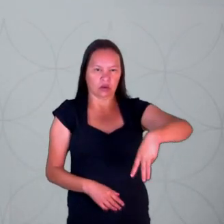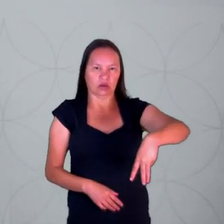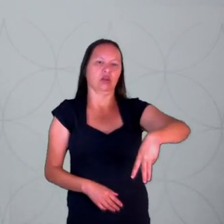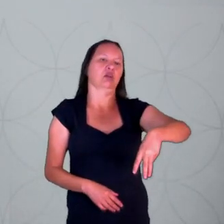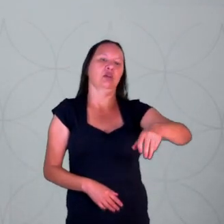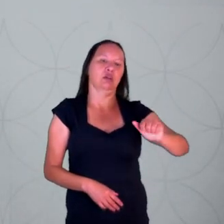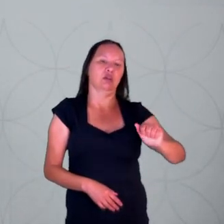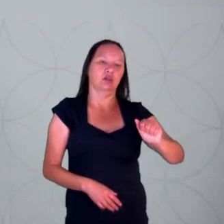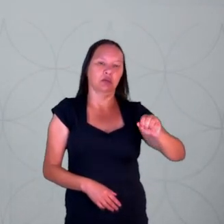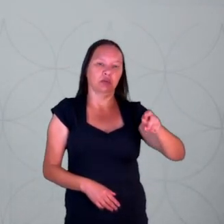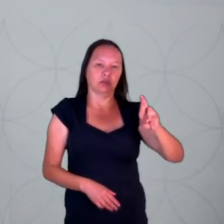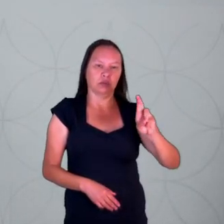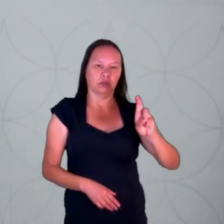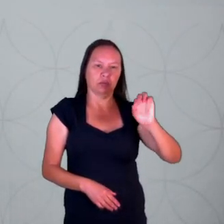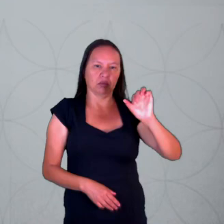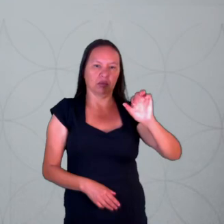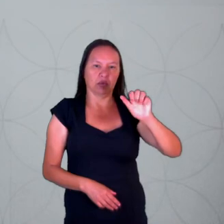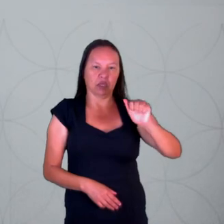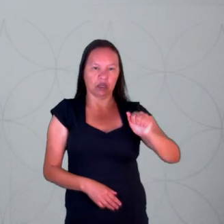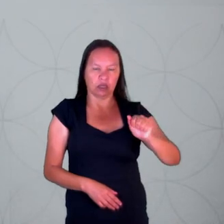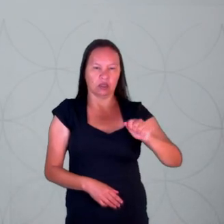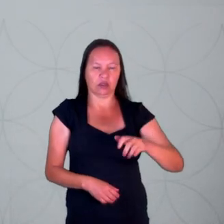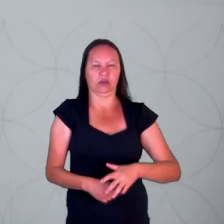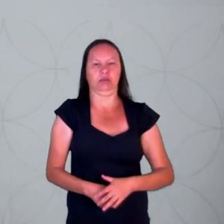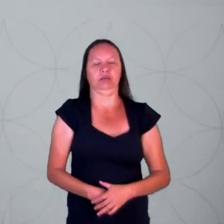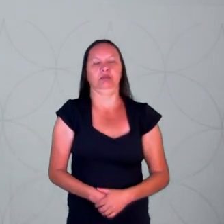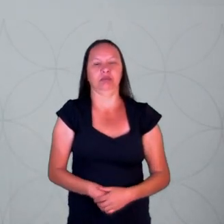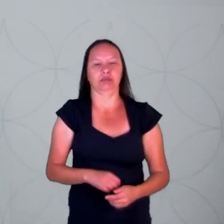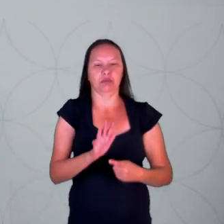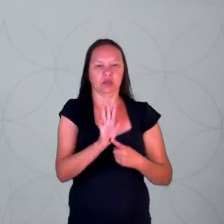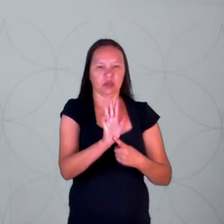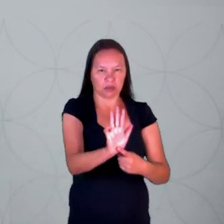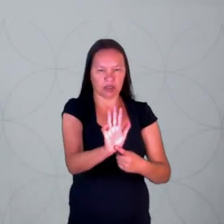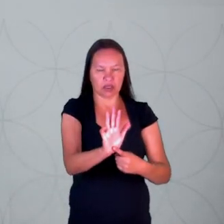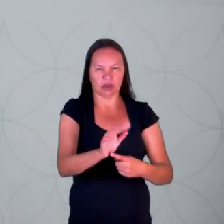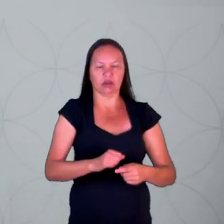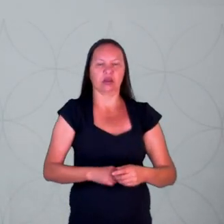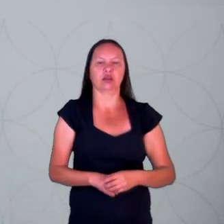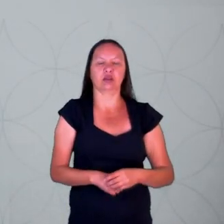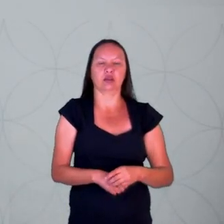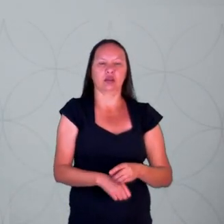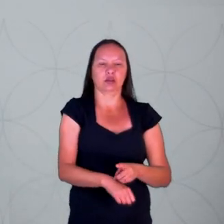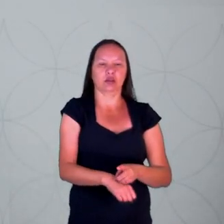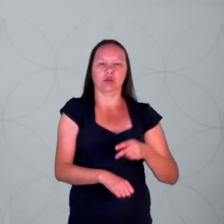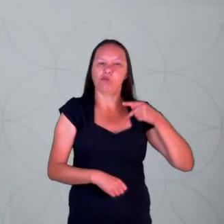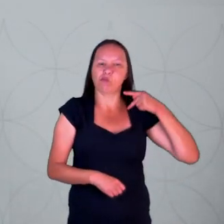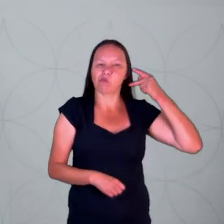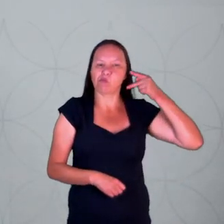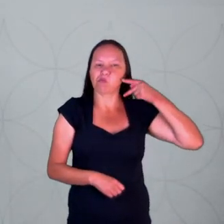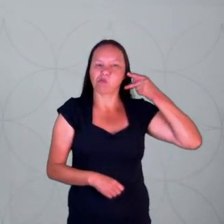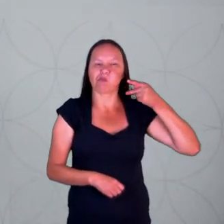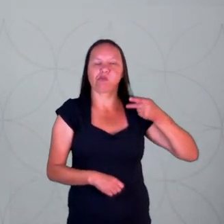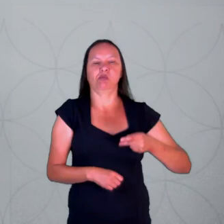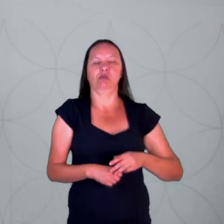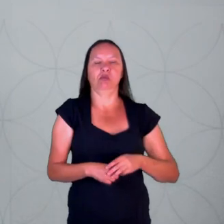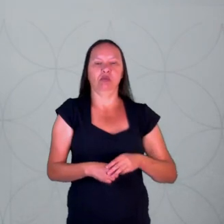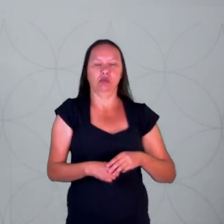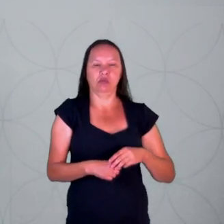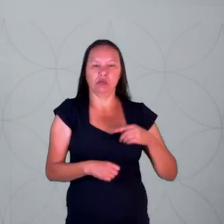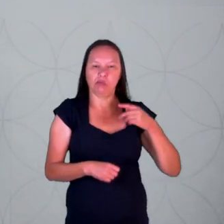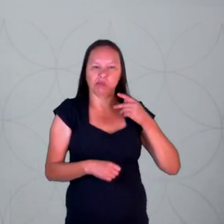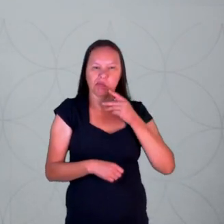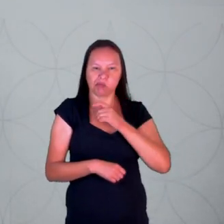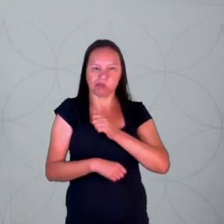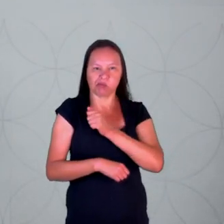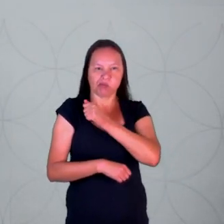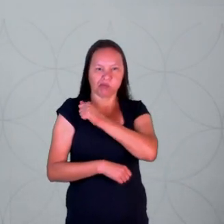Graça perz Soares Amorim a promotora de Justiça do Ministério Público do Estado de Alagoas